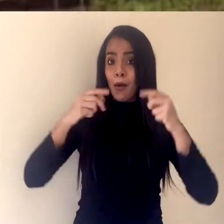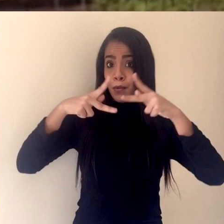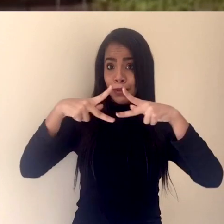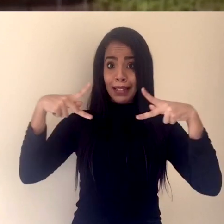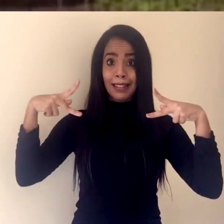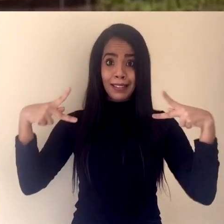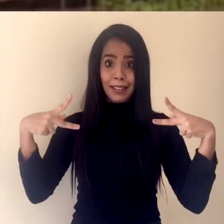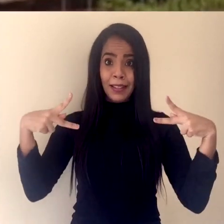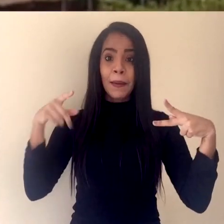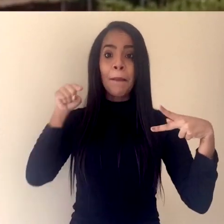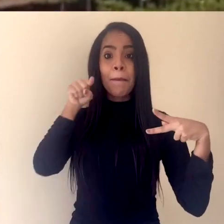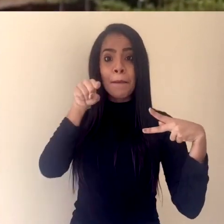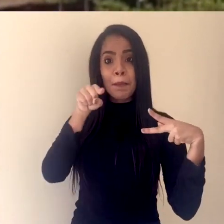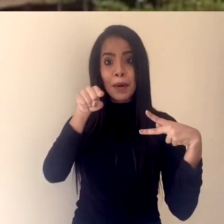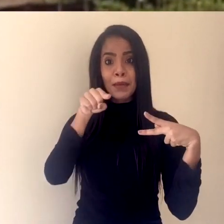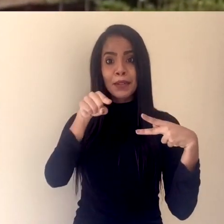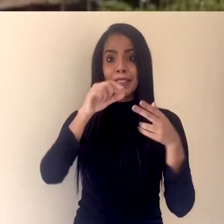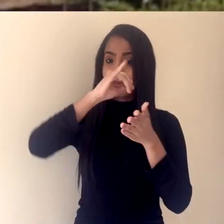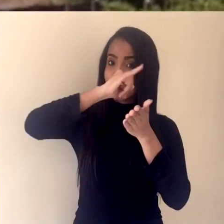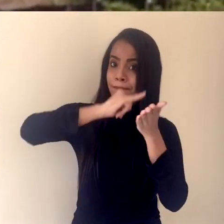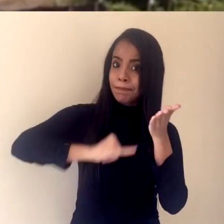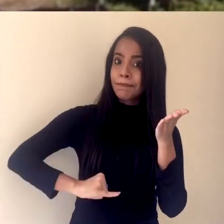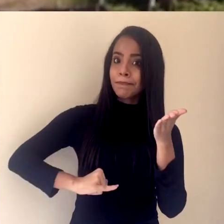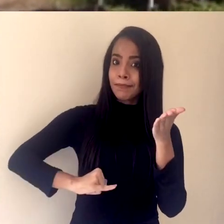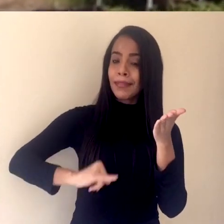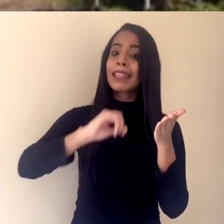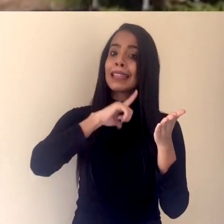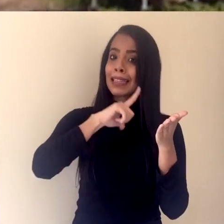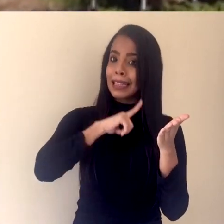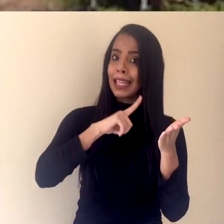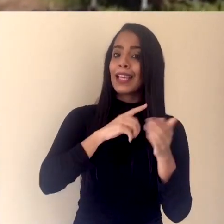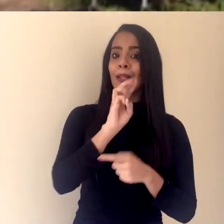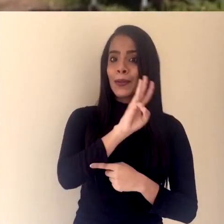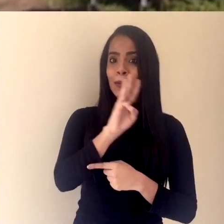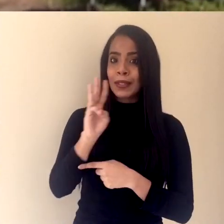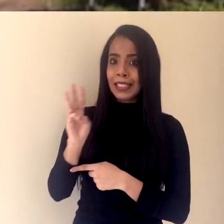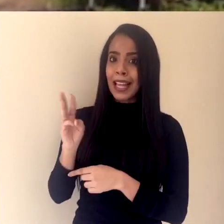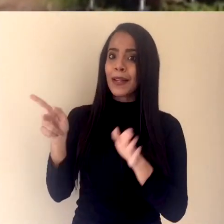para você fazer a sua inscrição está no site do CECOMP